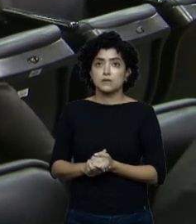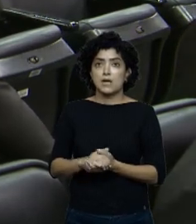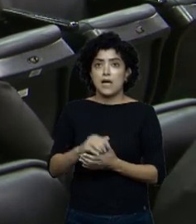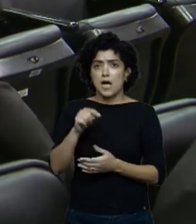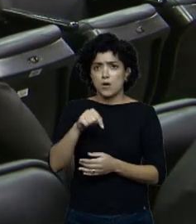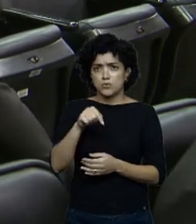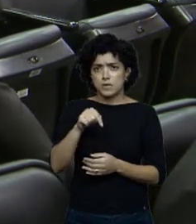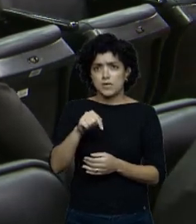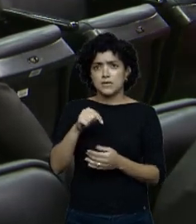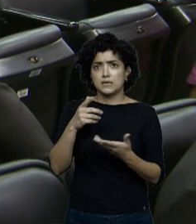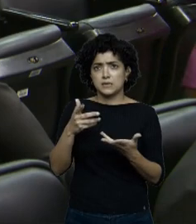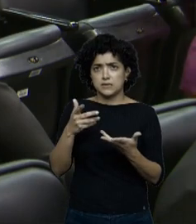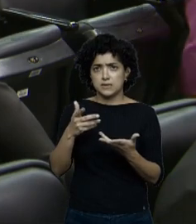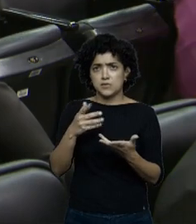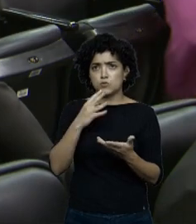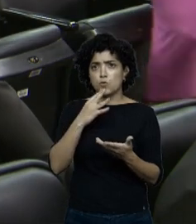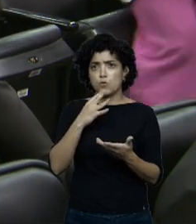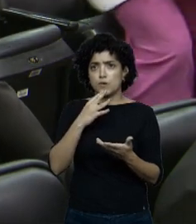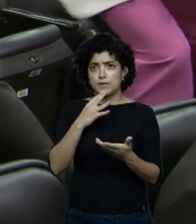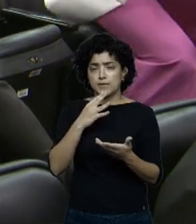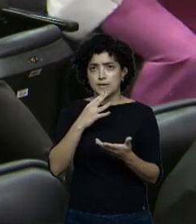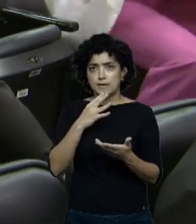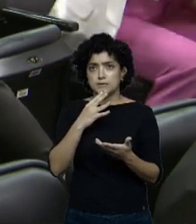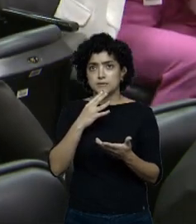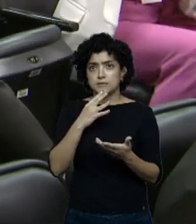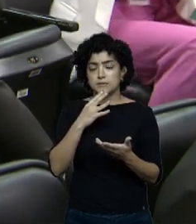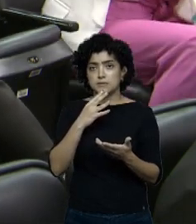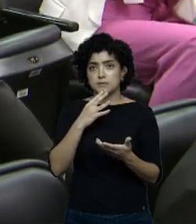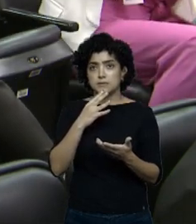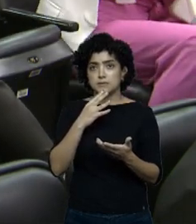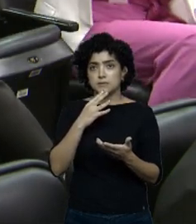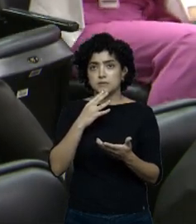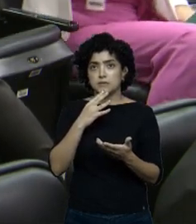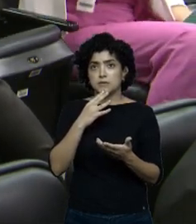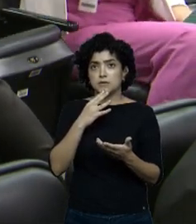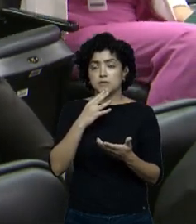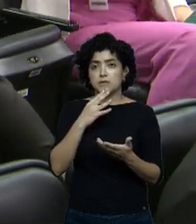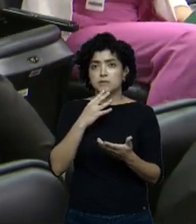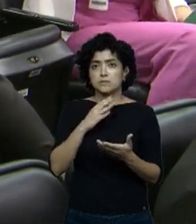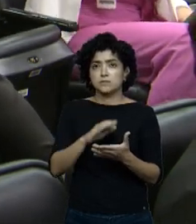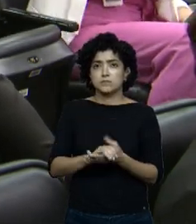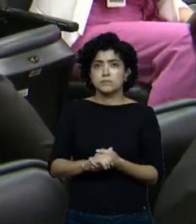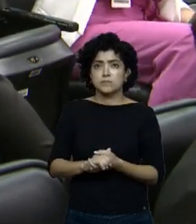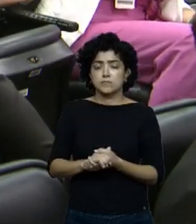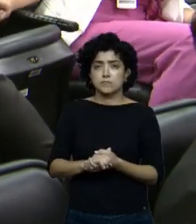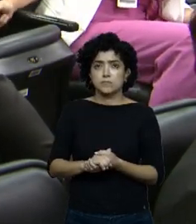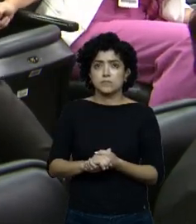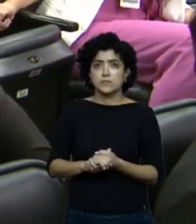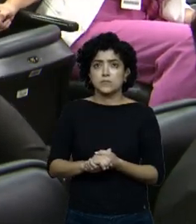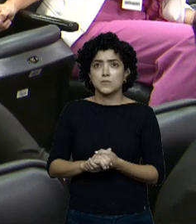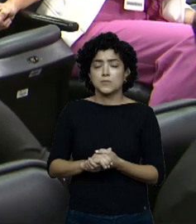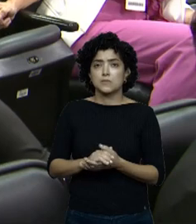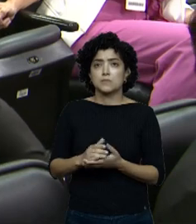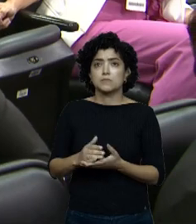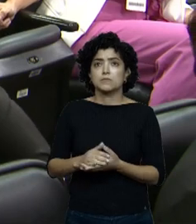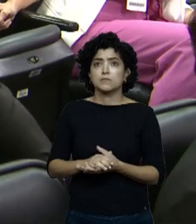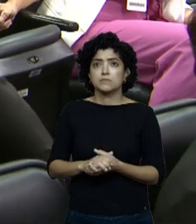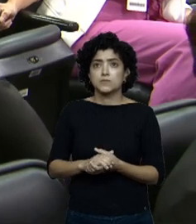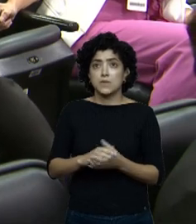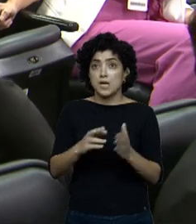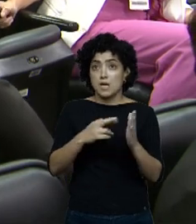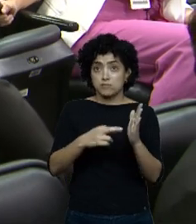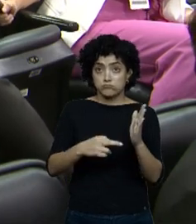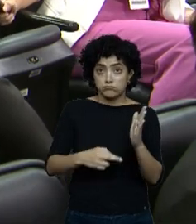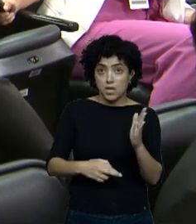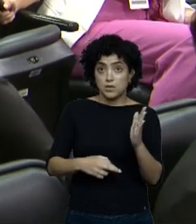algum professor que como eu depois 17 anos zerei a redação quase que vai ter a prova e zerei a redação se